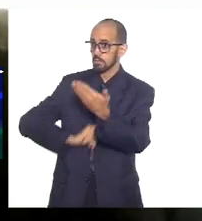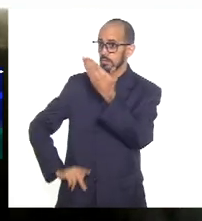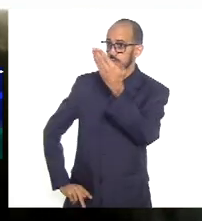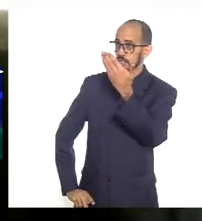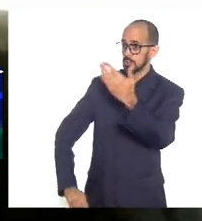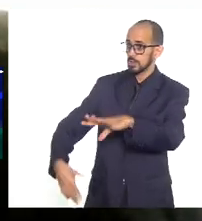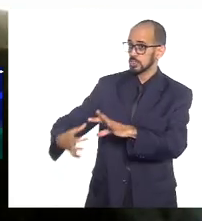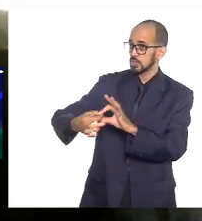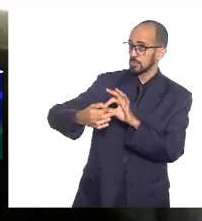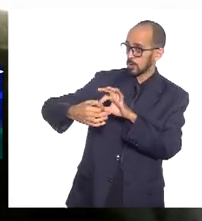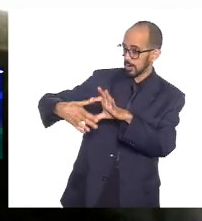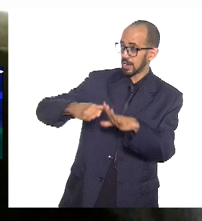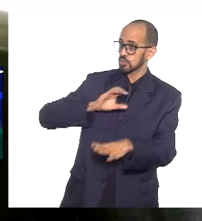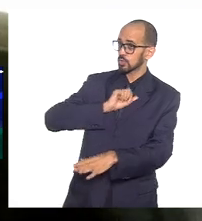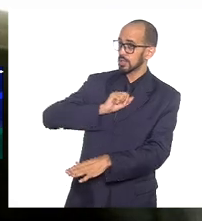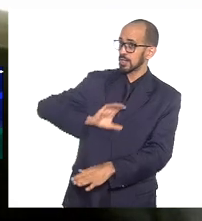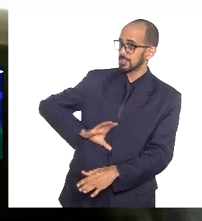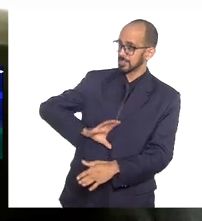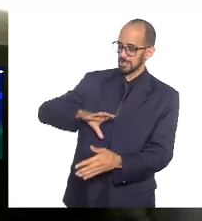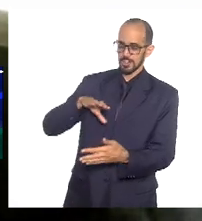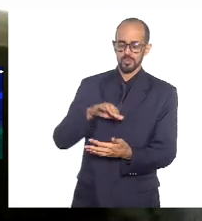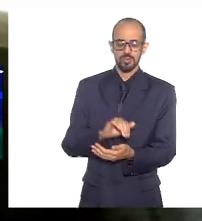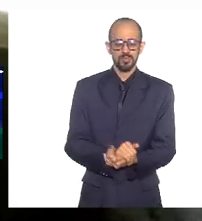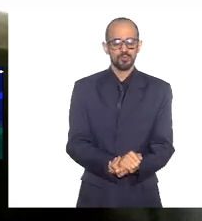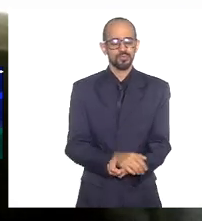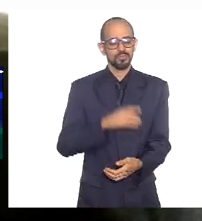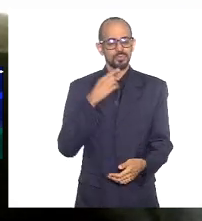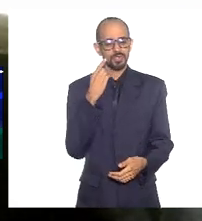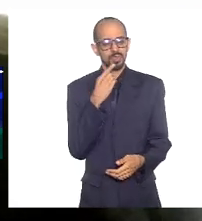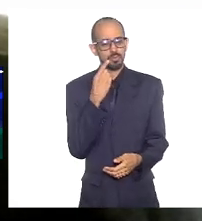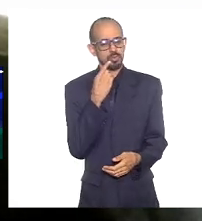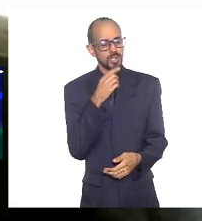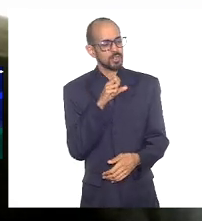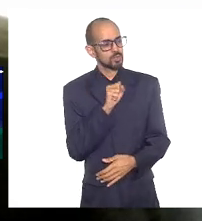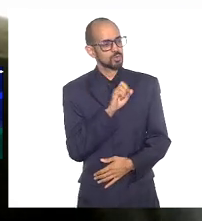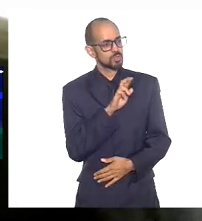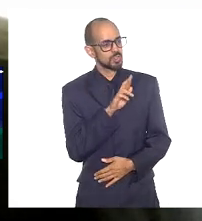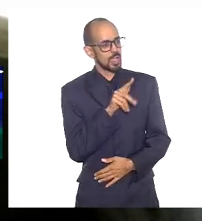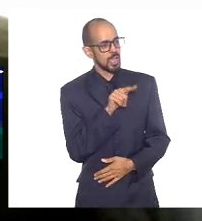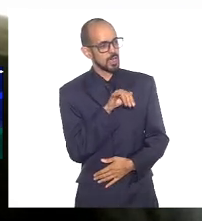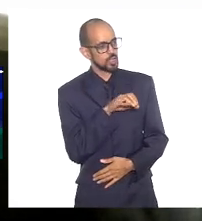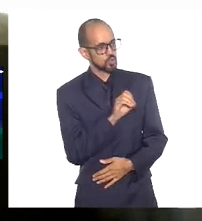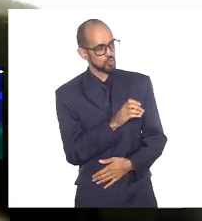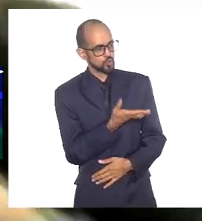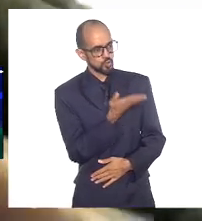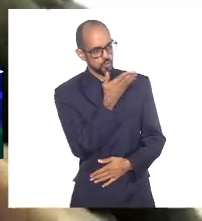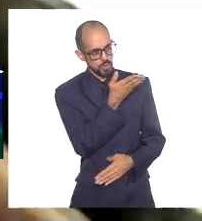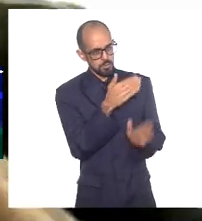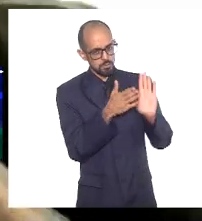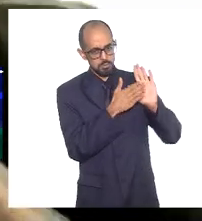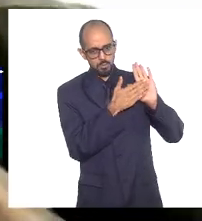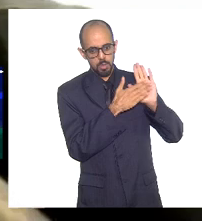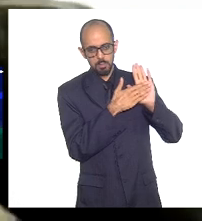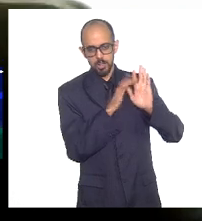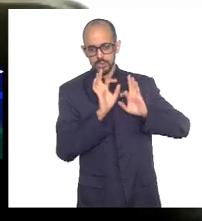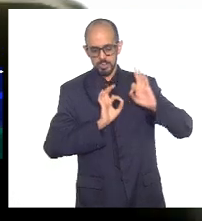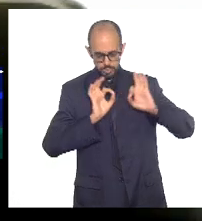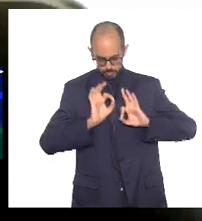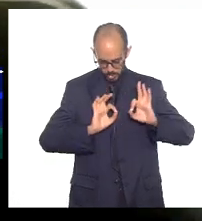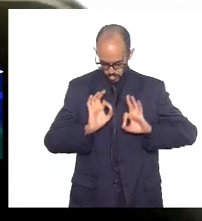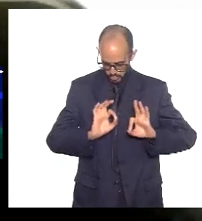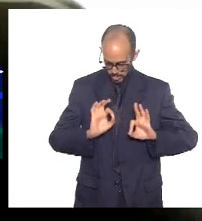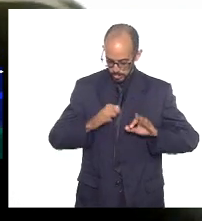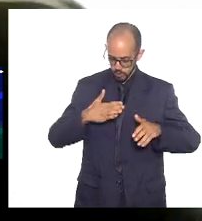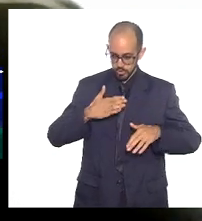deputado Sérgio Fernandes, que propôs esse projeto, minhas